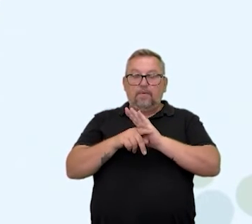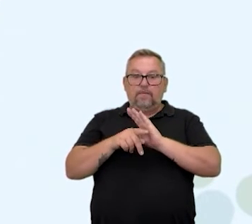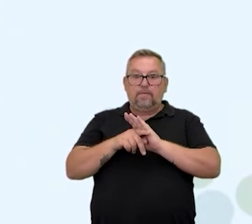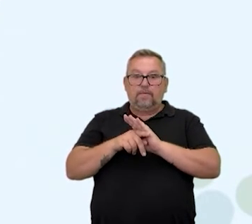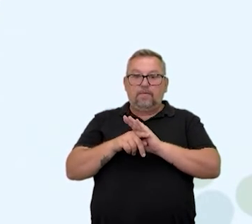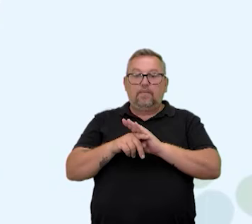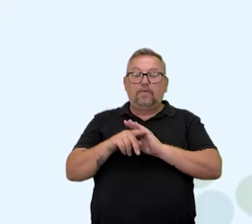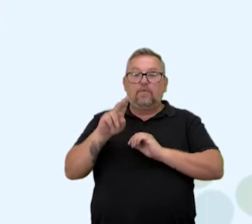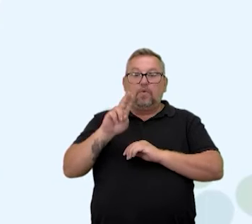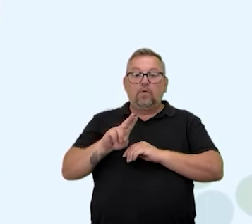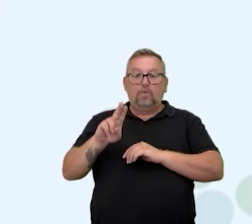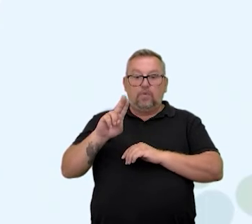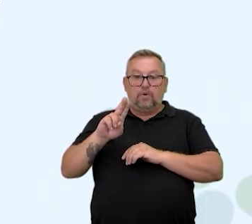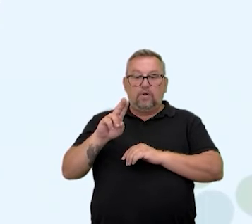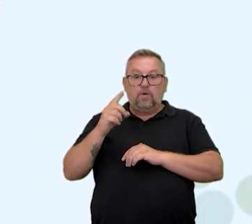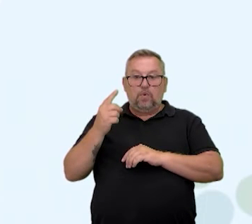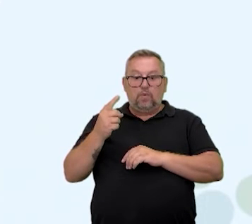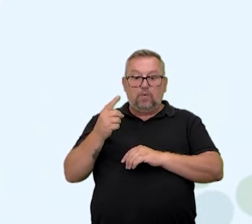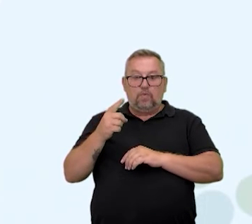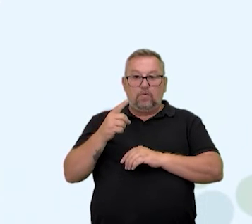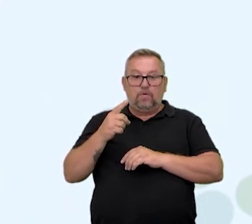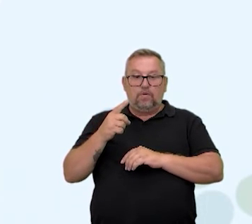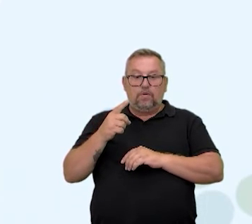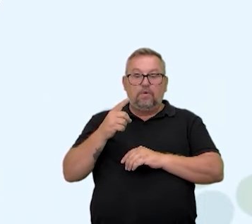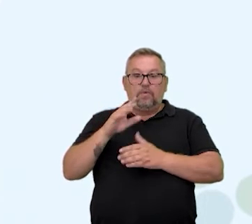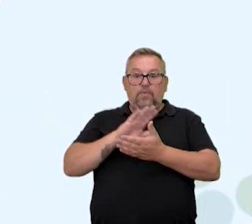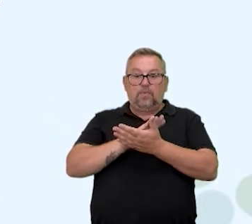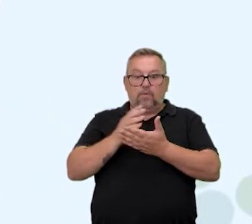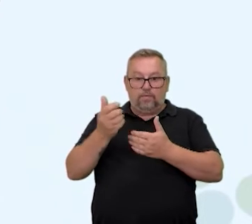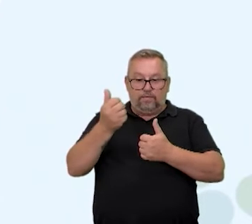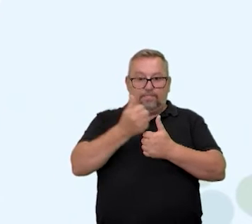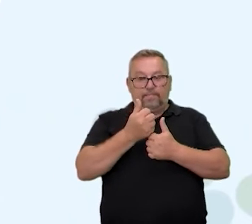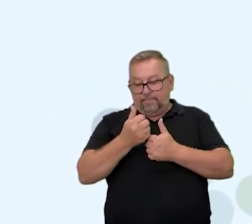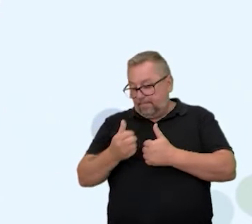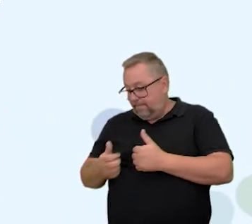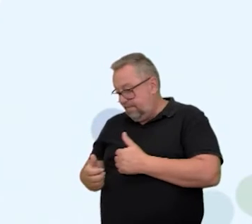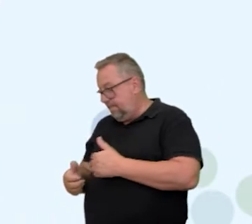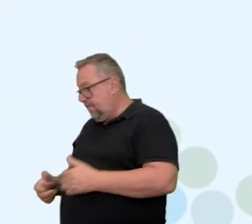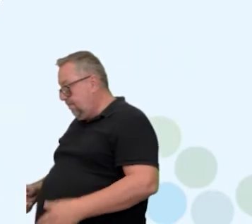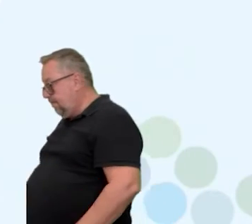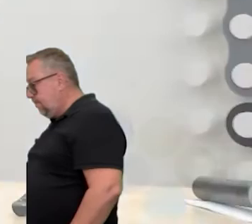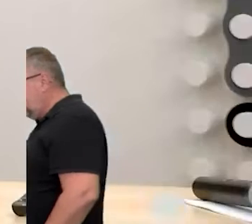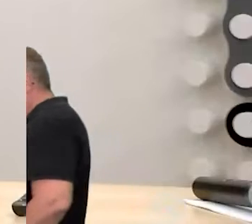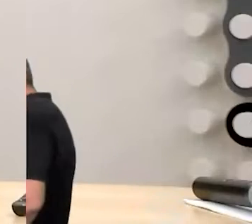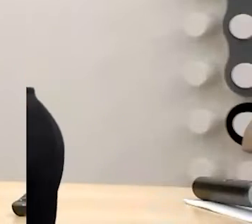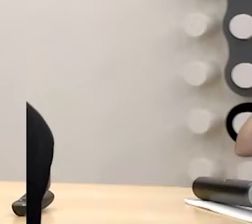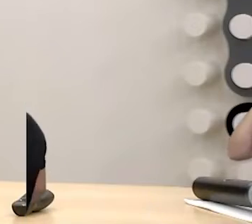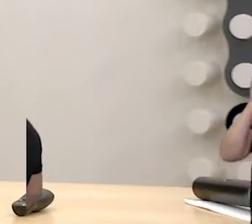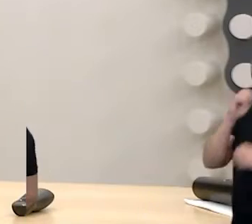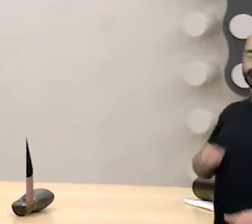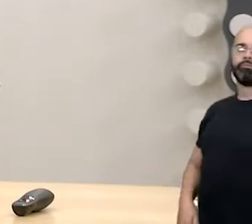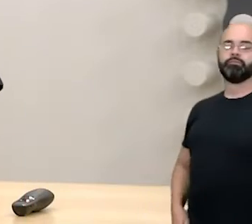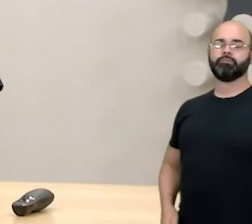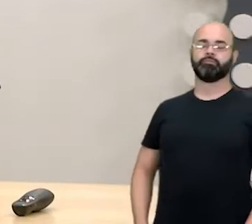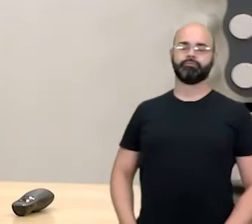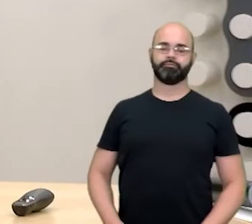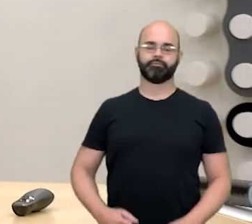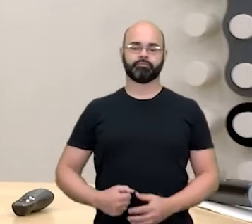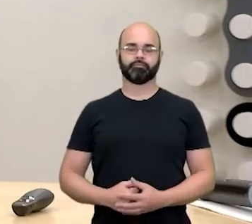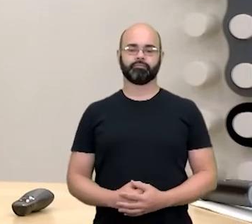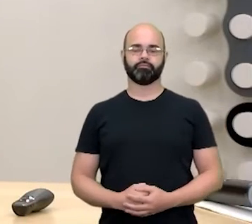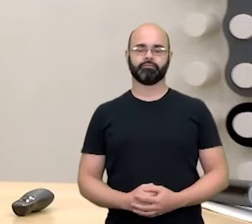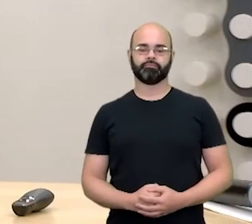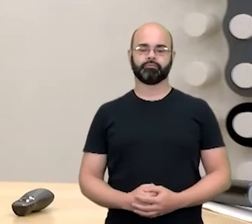unidade curricular número 1, o indivíduo e o ambiente. Então nós entramos agora na sistematização